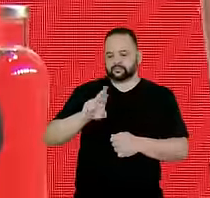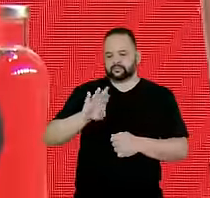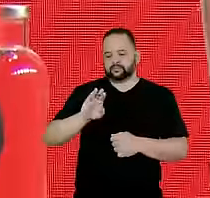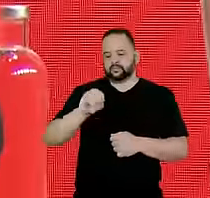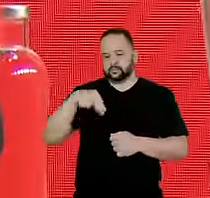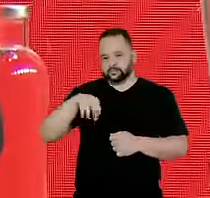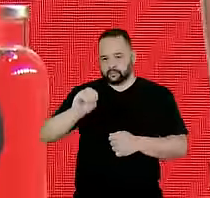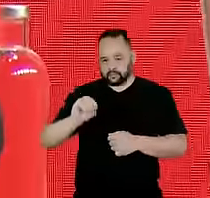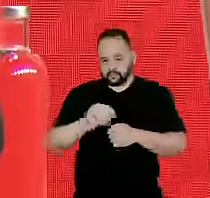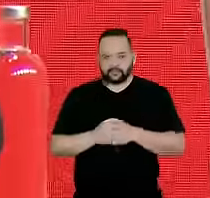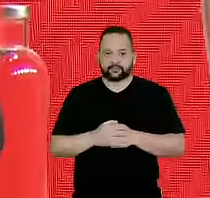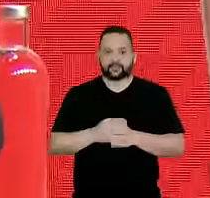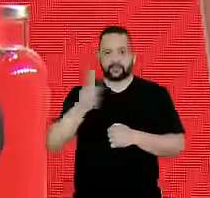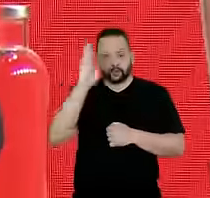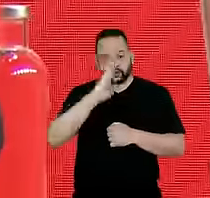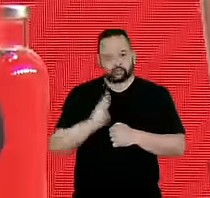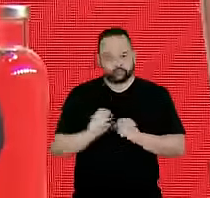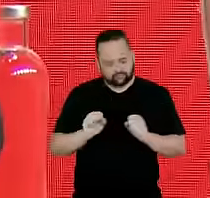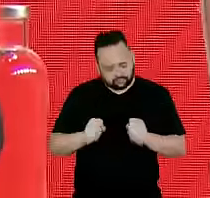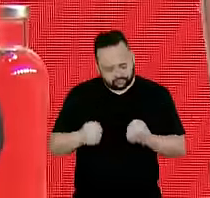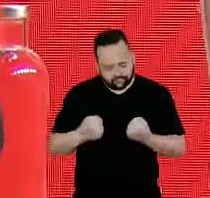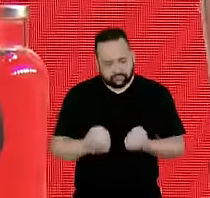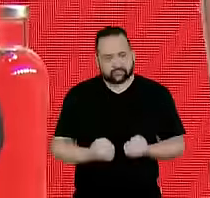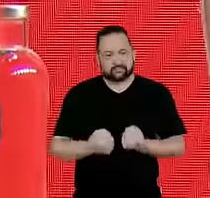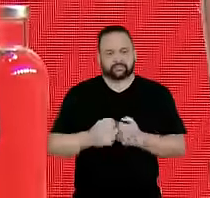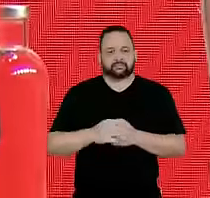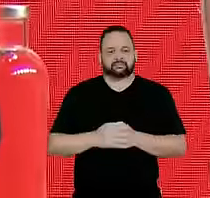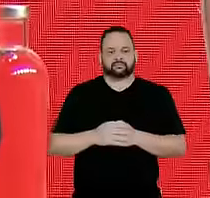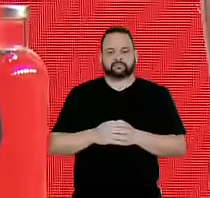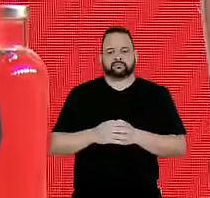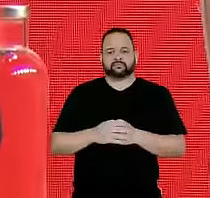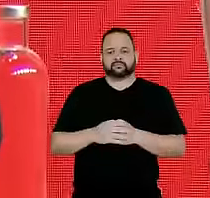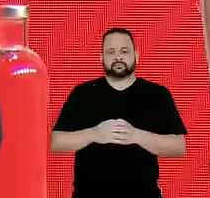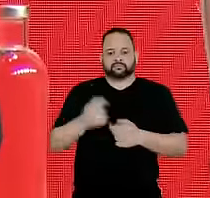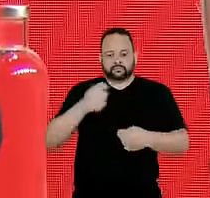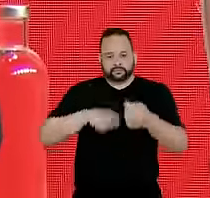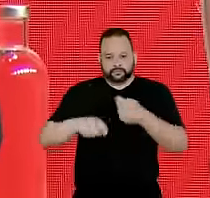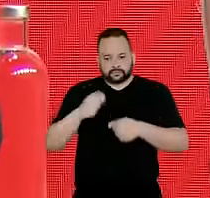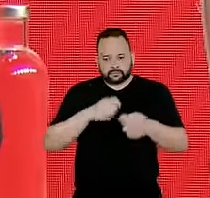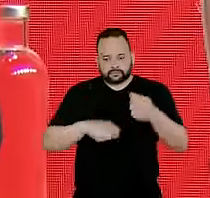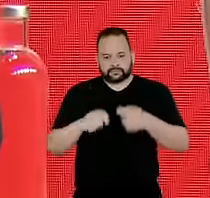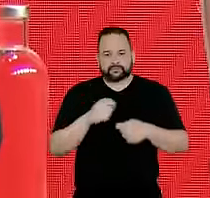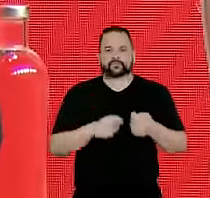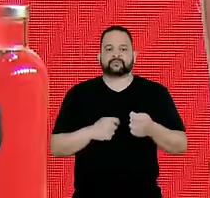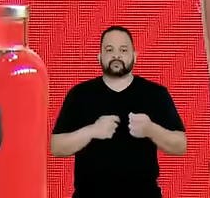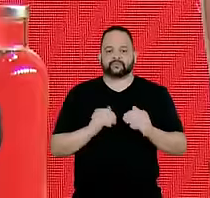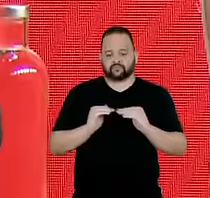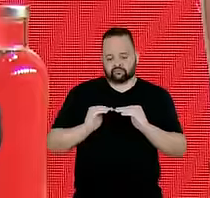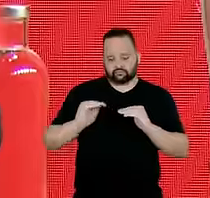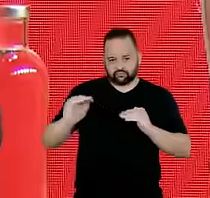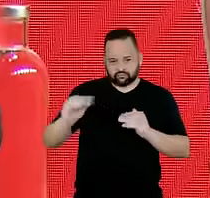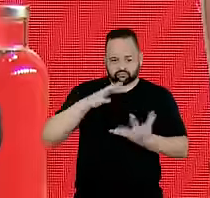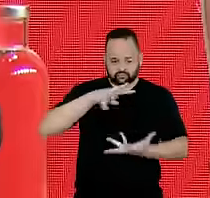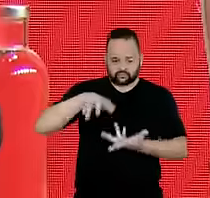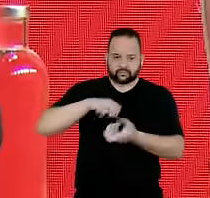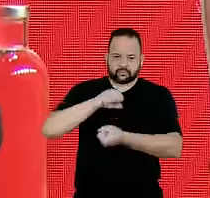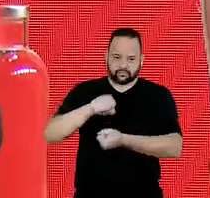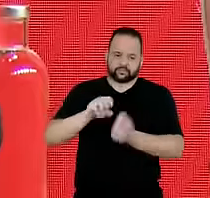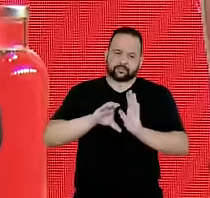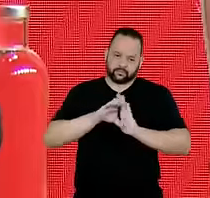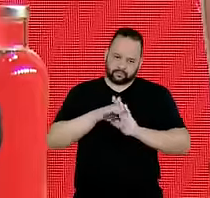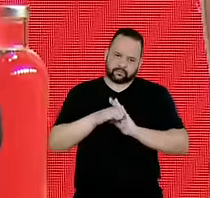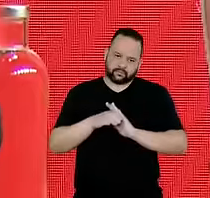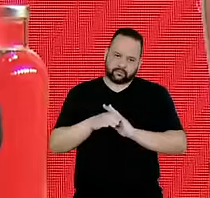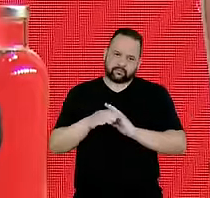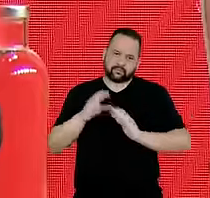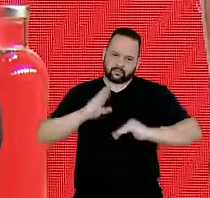Brasil tem se esforçado demais né Finanças sustentáveis já é um conceito muito bem estabelecido globalmente taxonomia tivemos